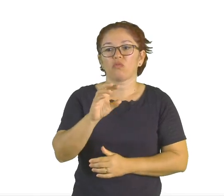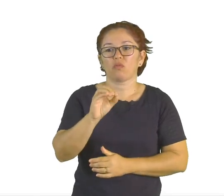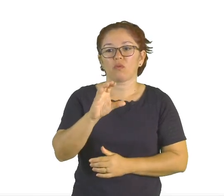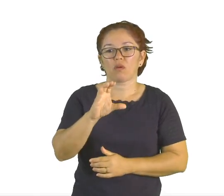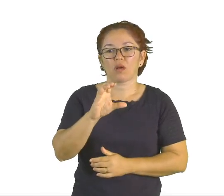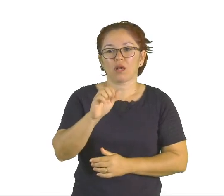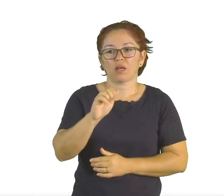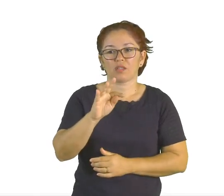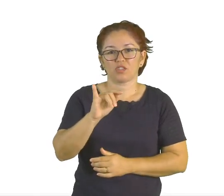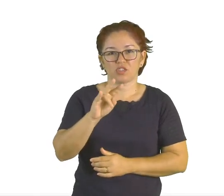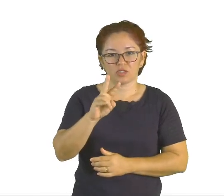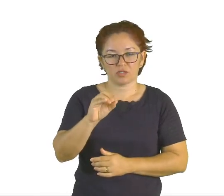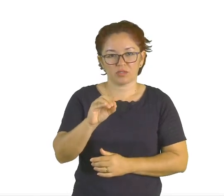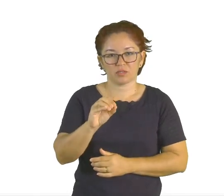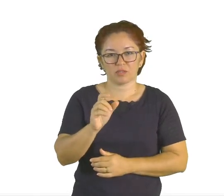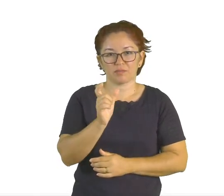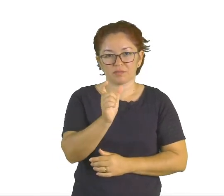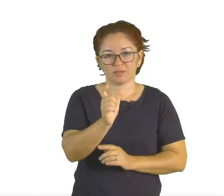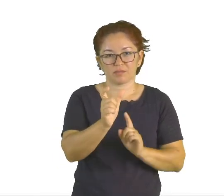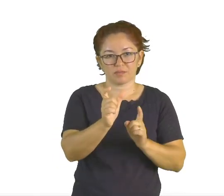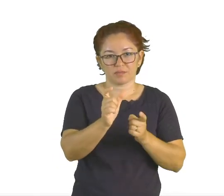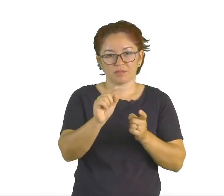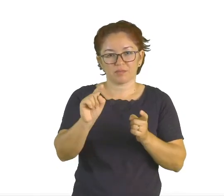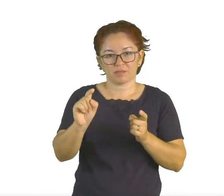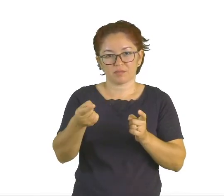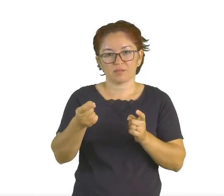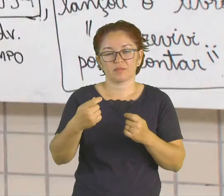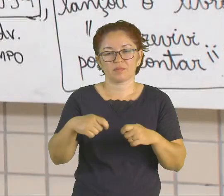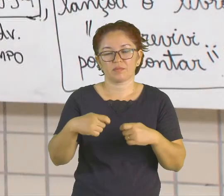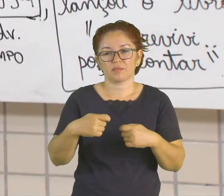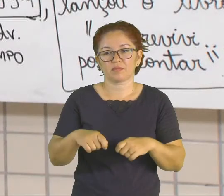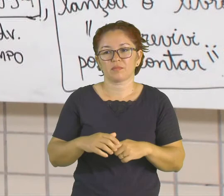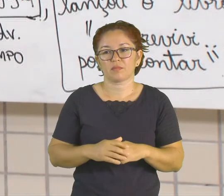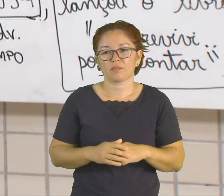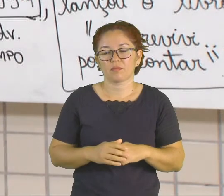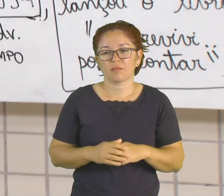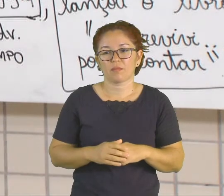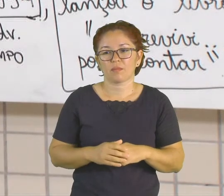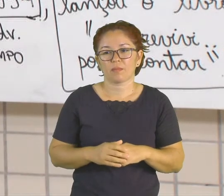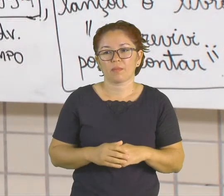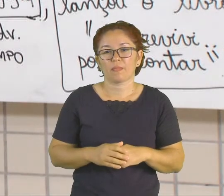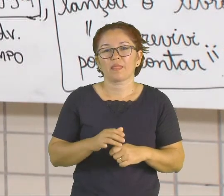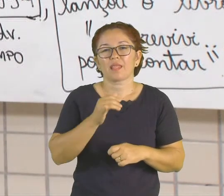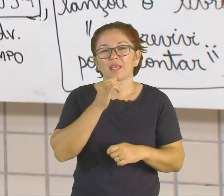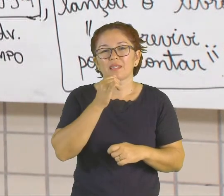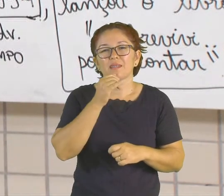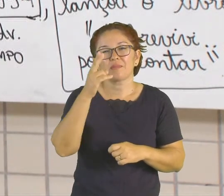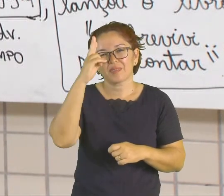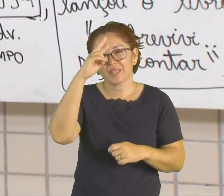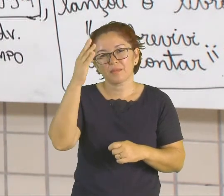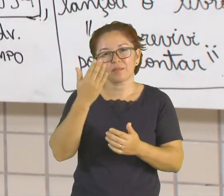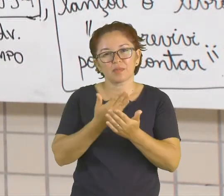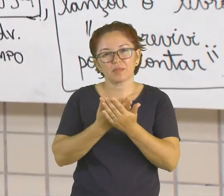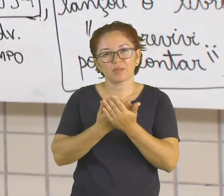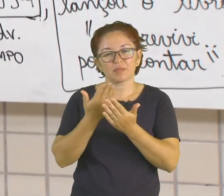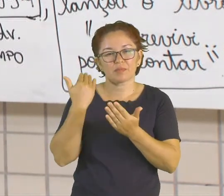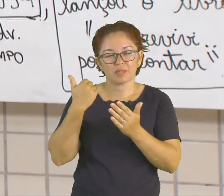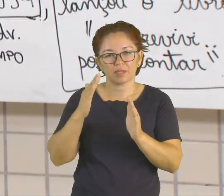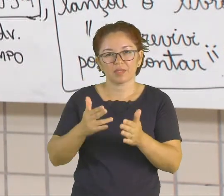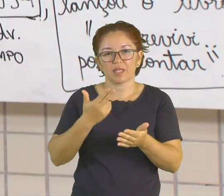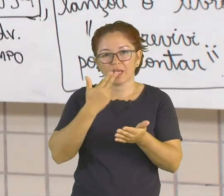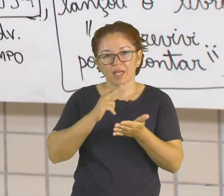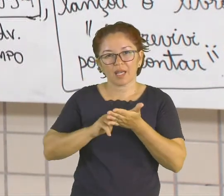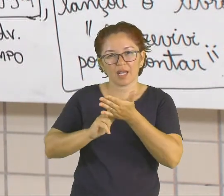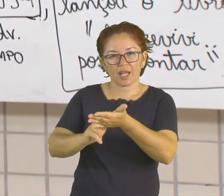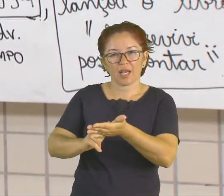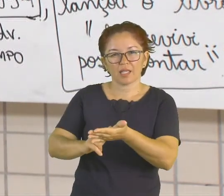por algo, por alguém, né? Também sempre deve vir por vírgula. Quando nós estudamos cartas argumentativas, vocês viram o uso de vocativo, que sempre tem